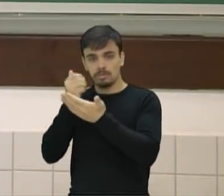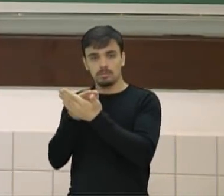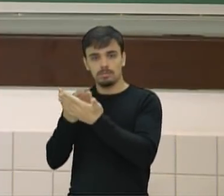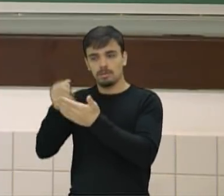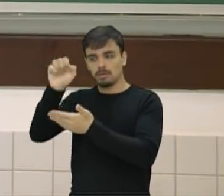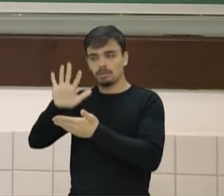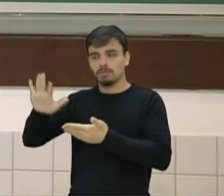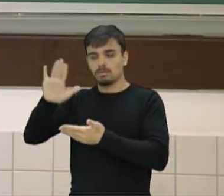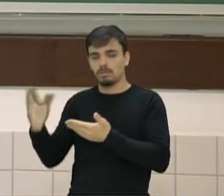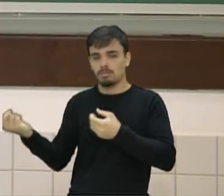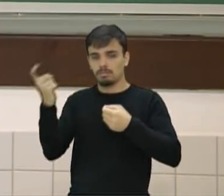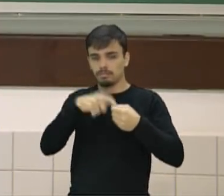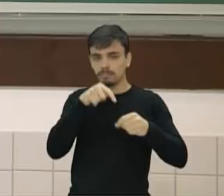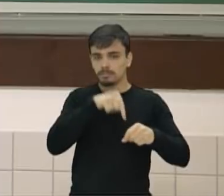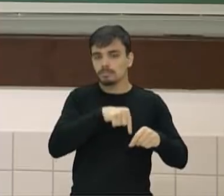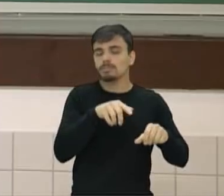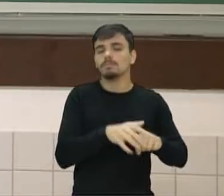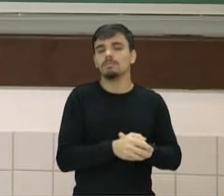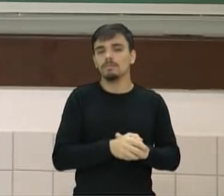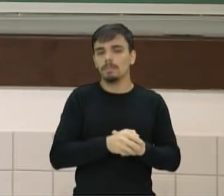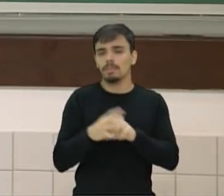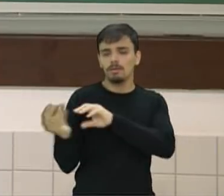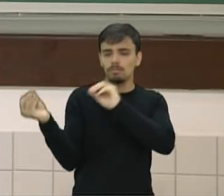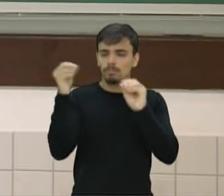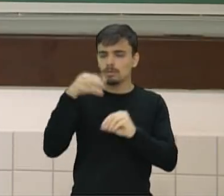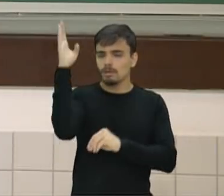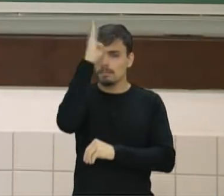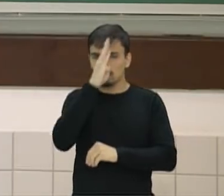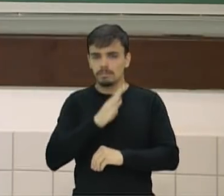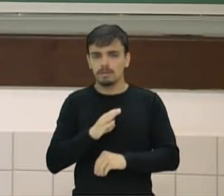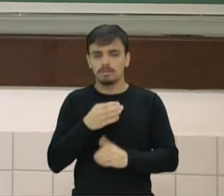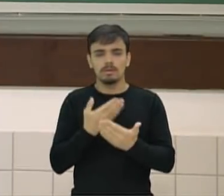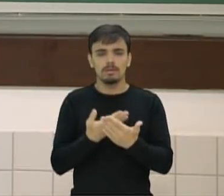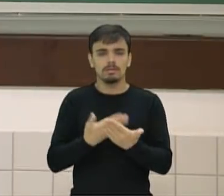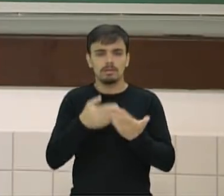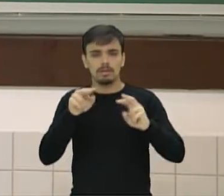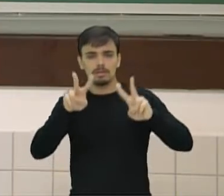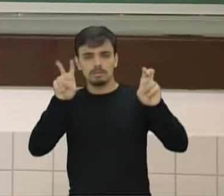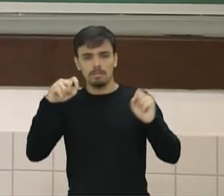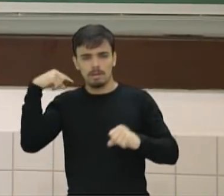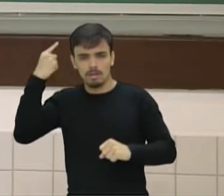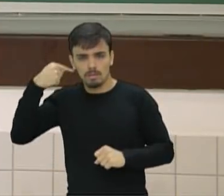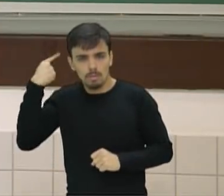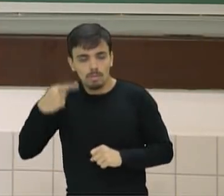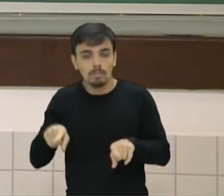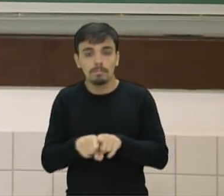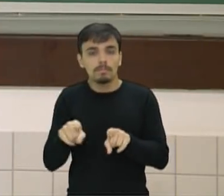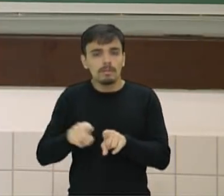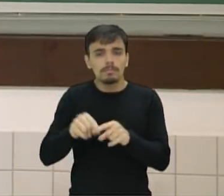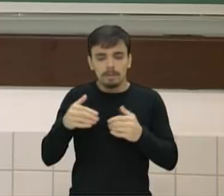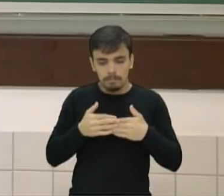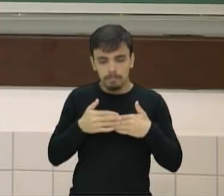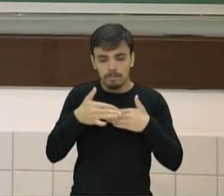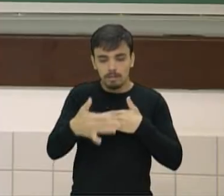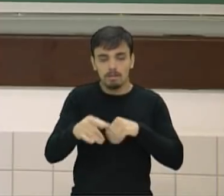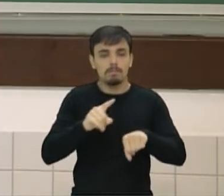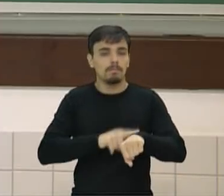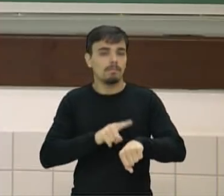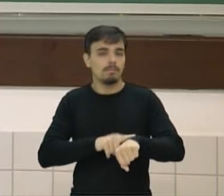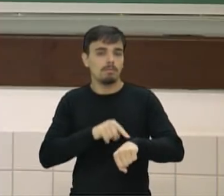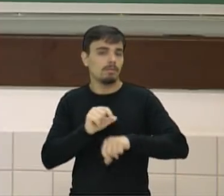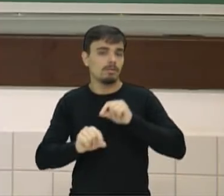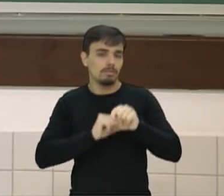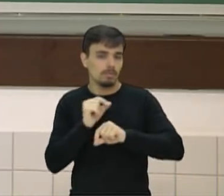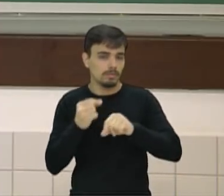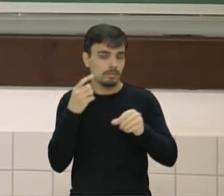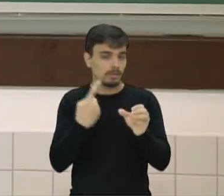ideias do positivismo, da ciência para o Brasil e decide estudar a loucura. Mas num certo momento a cidade toda está